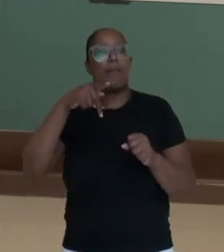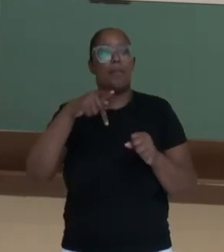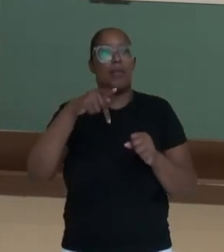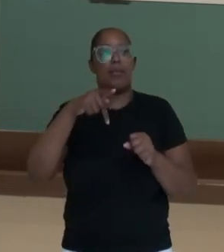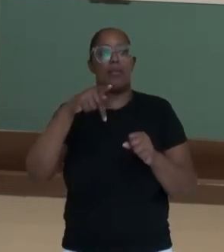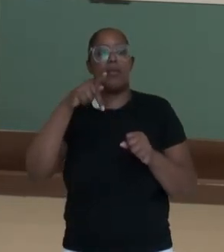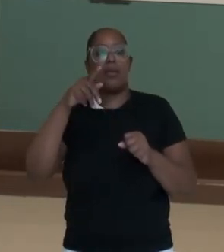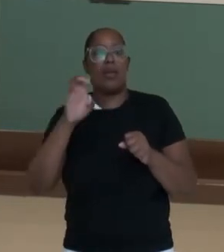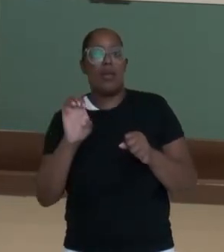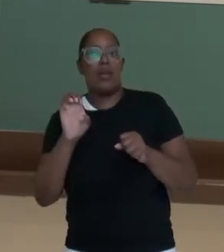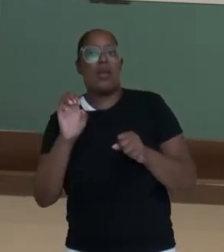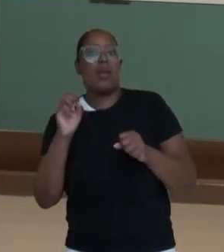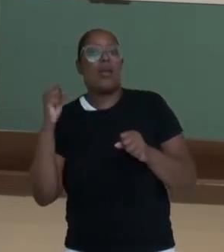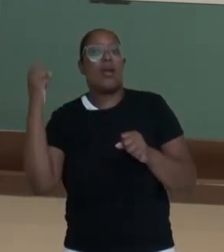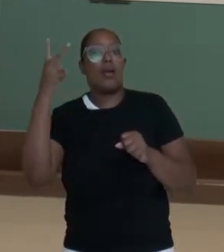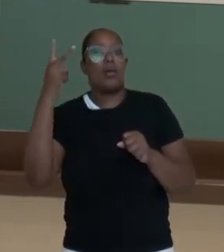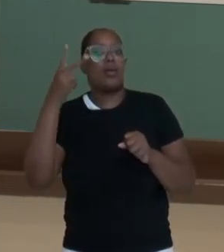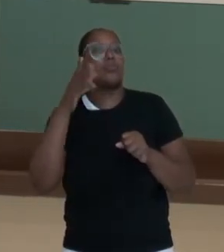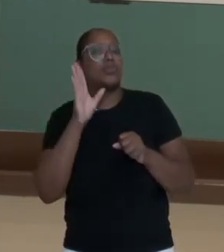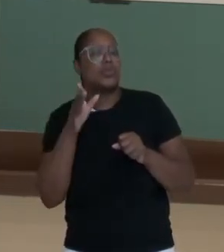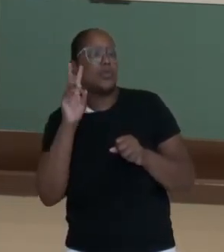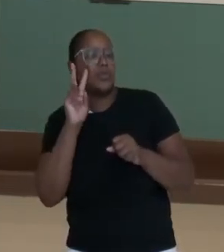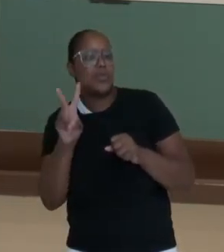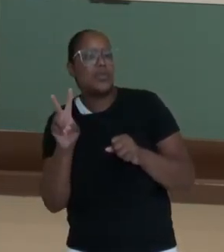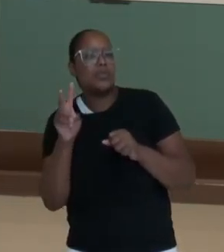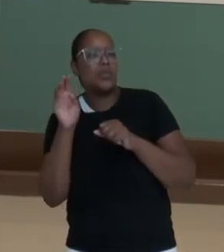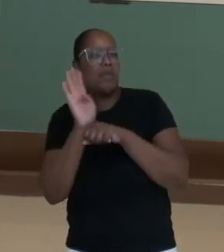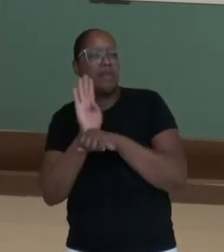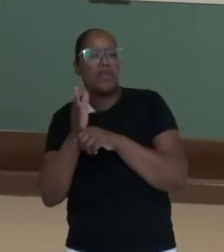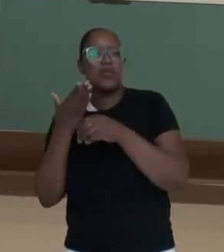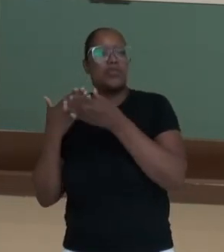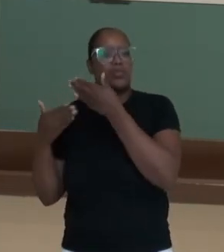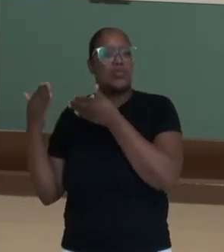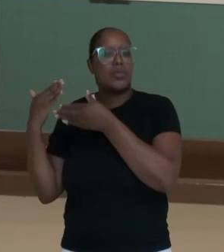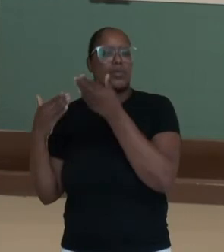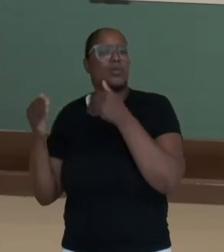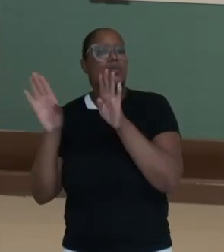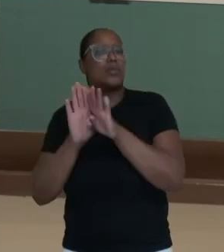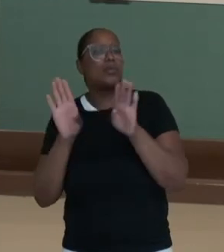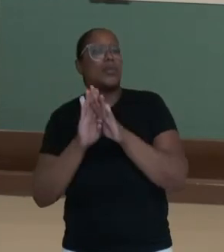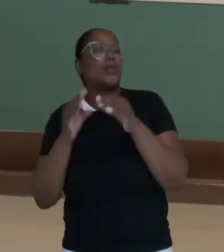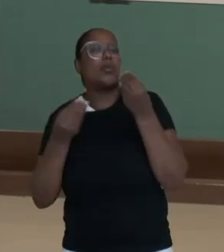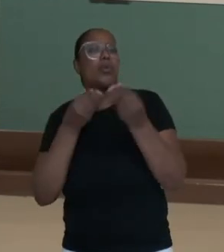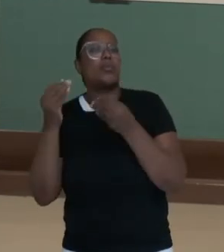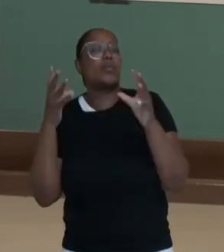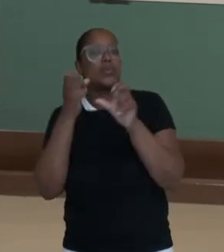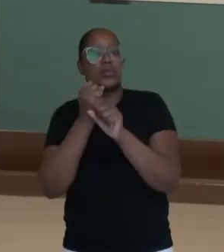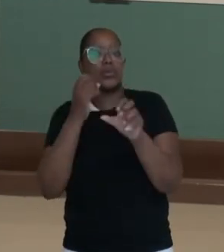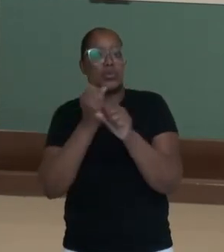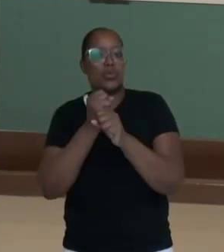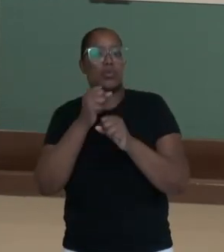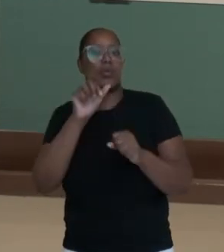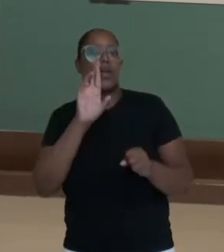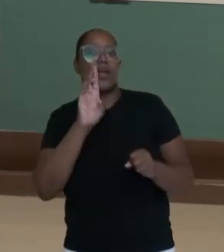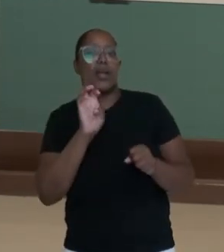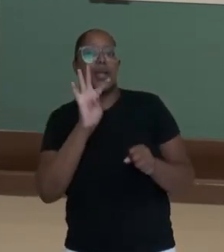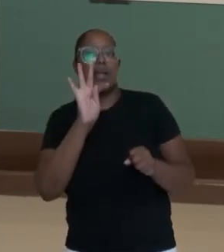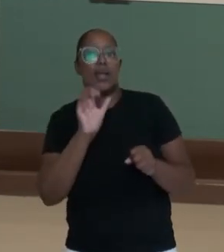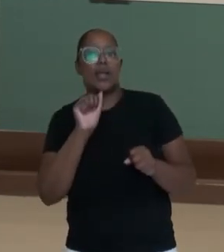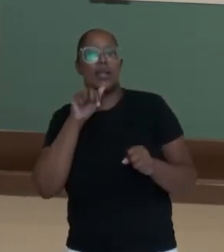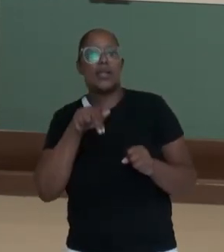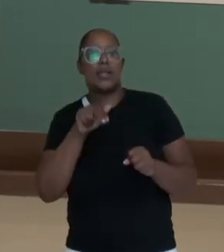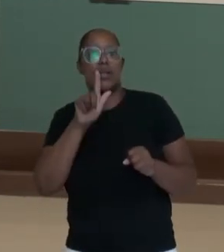quadrado. A gente revisou em vídeos anteriores. E como é que a gente calcula a área de um retângulo? Base